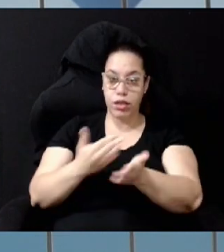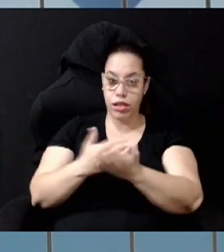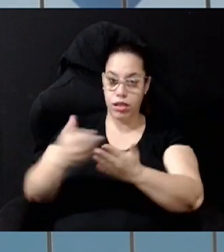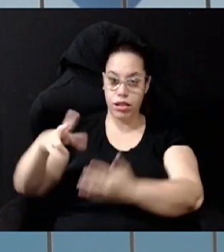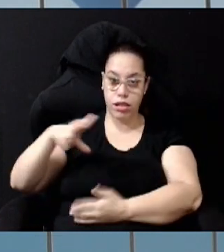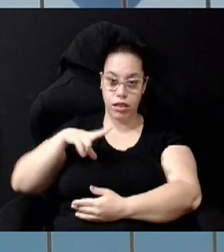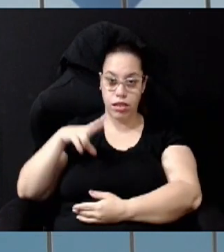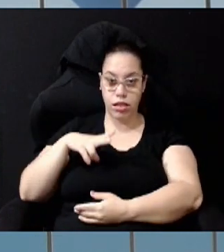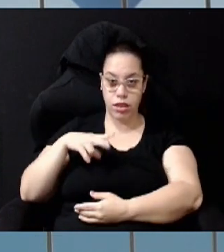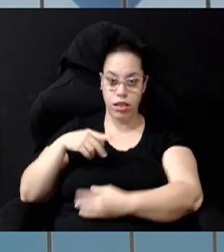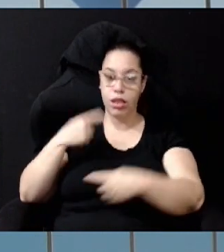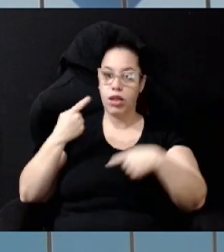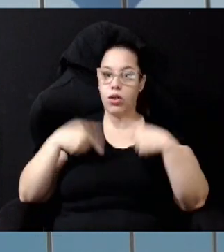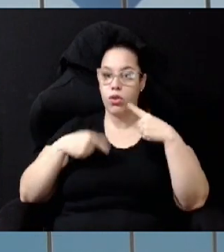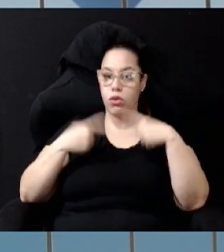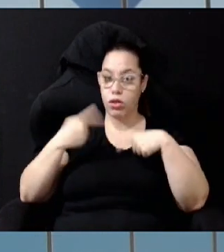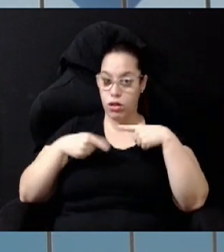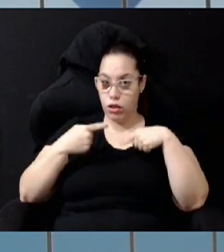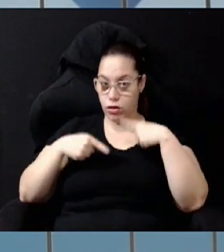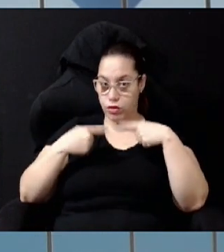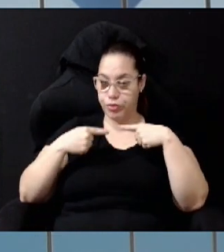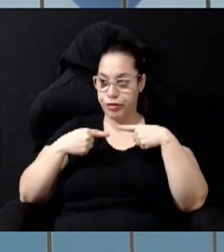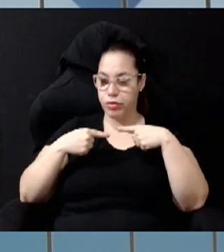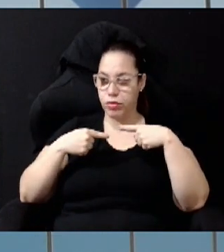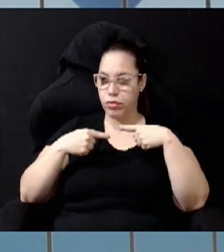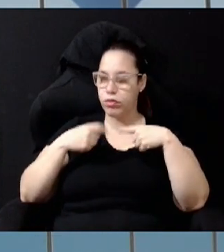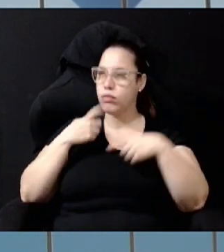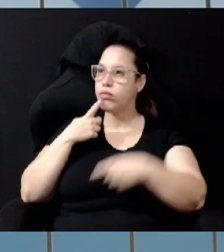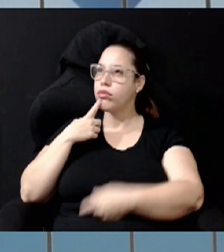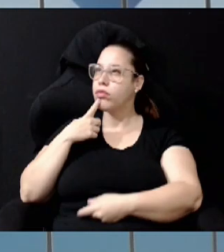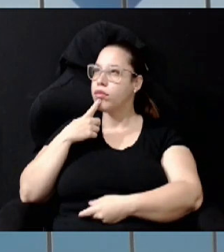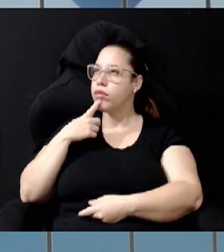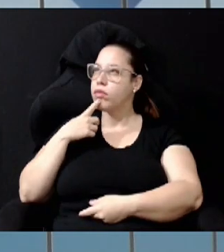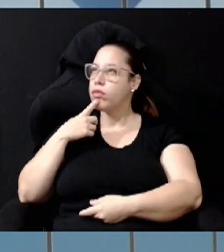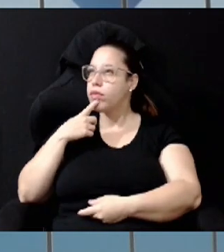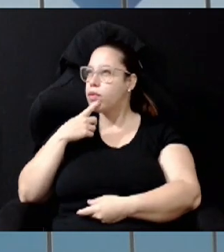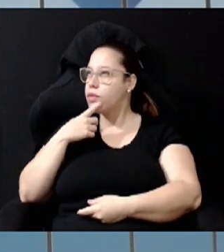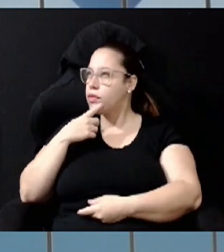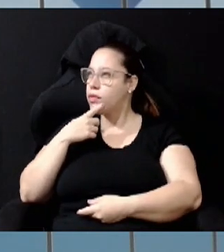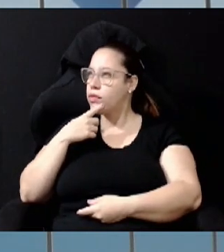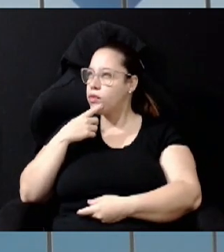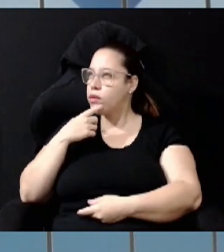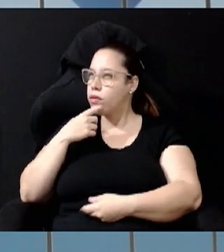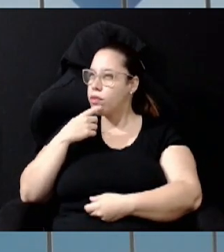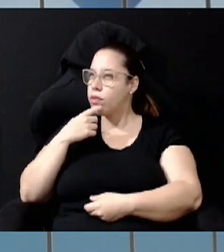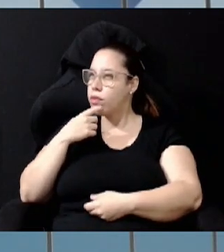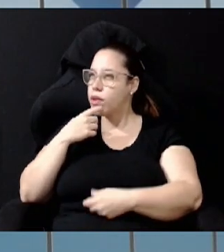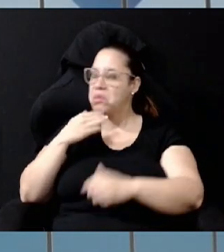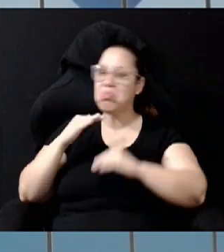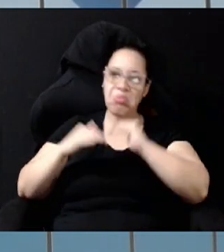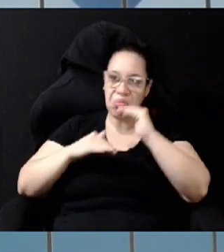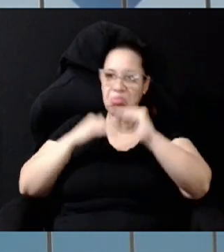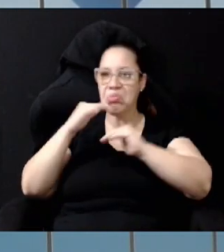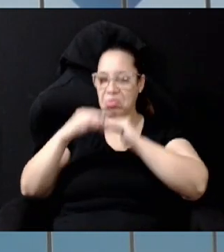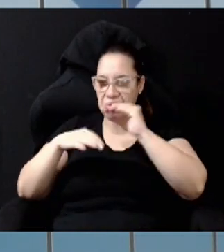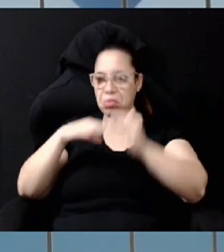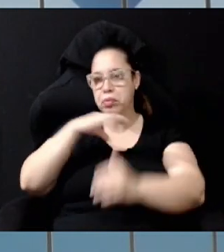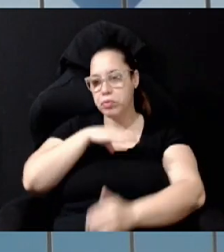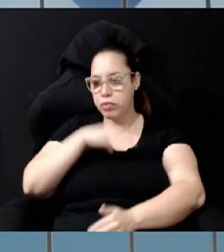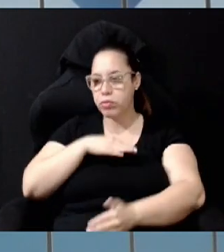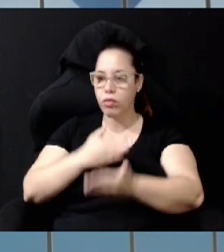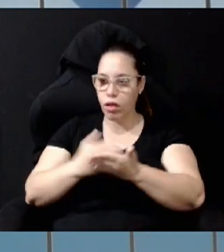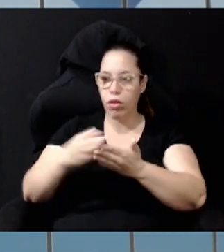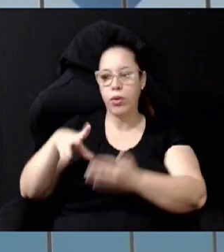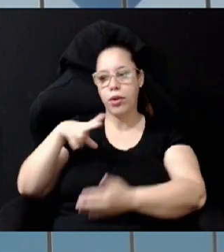que se fala muito. Tem muita coisa que está avançada em termos de município, em termos de iniciativa privada,